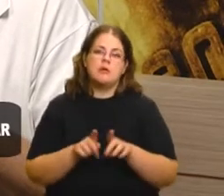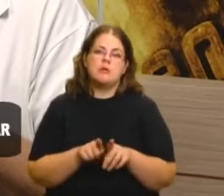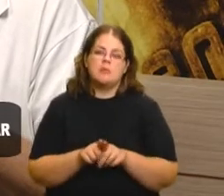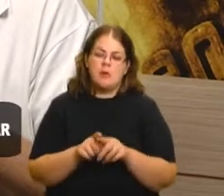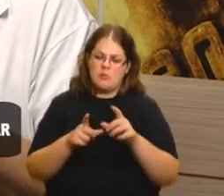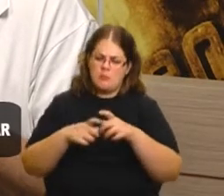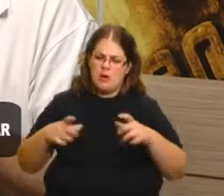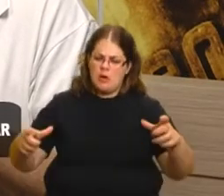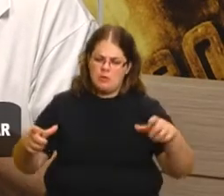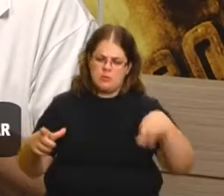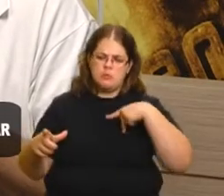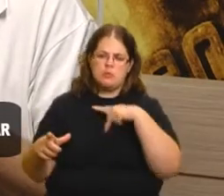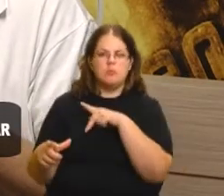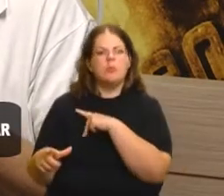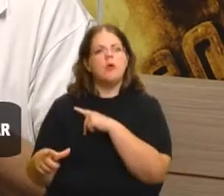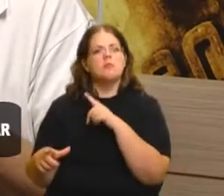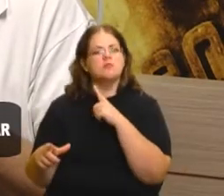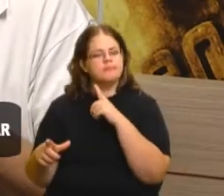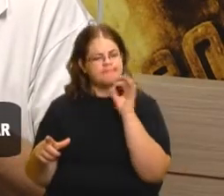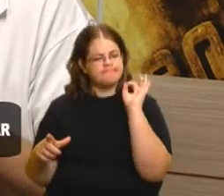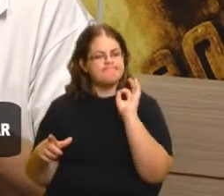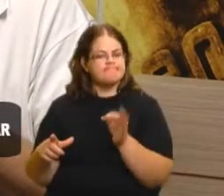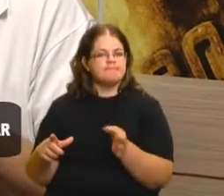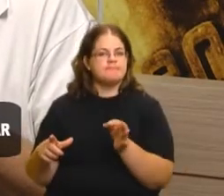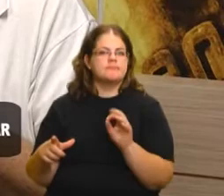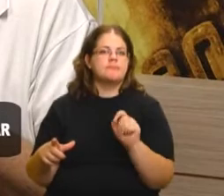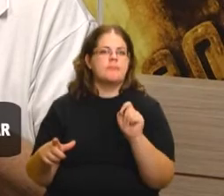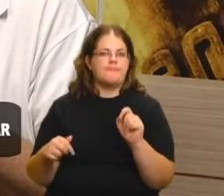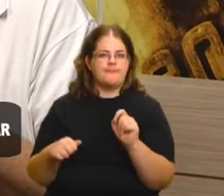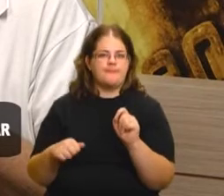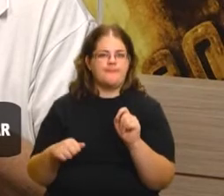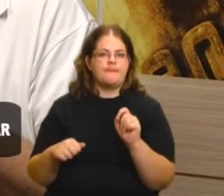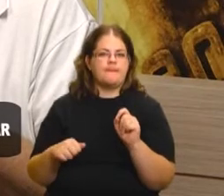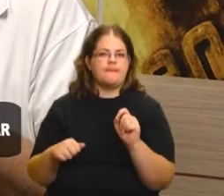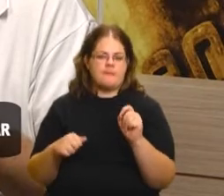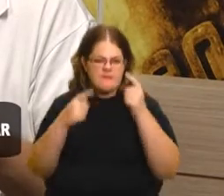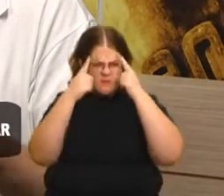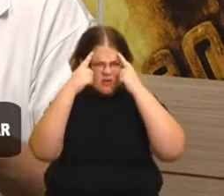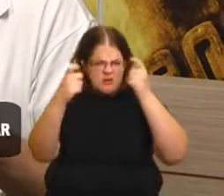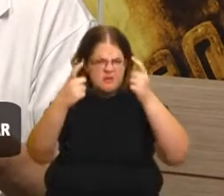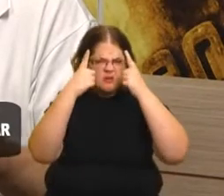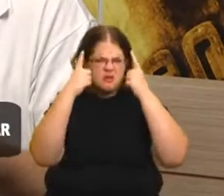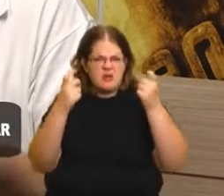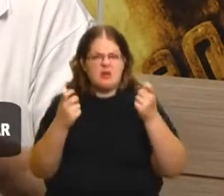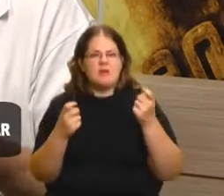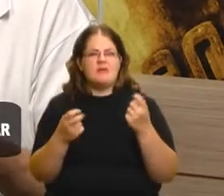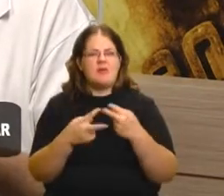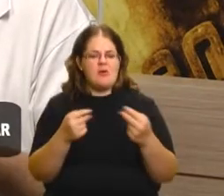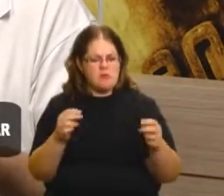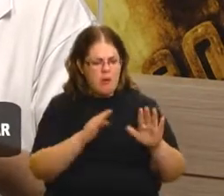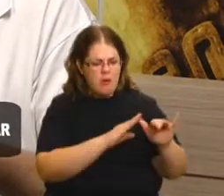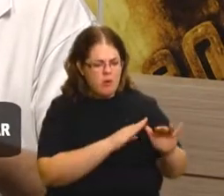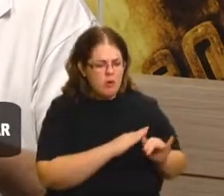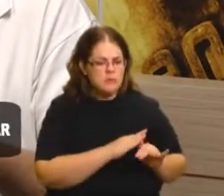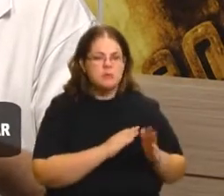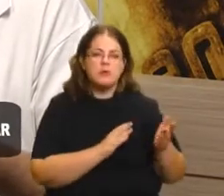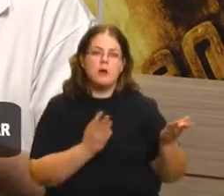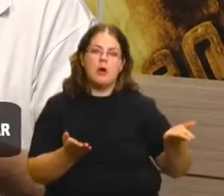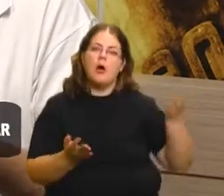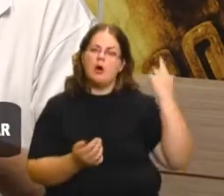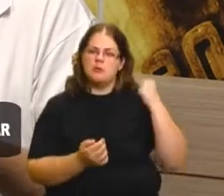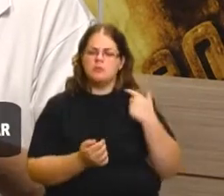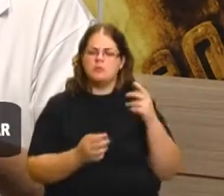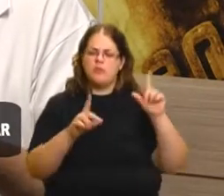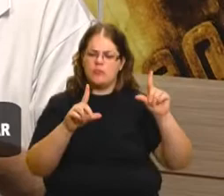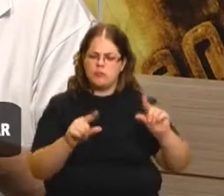da população, sem dúvida nenhuma, quanto à violência criminal do dia a dia, as condições eram